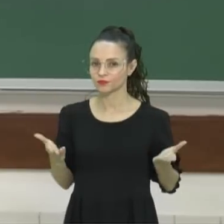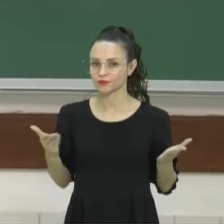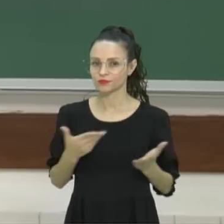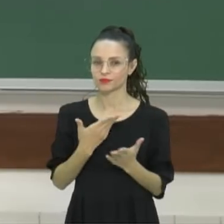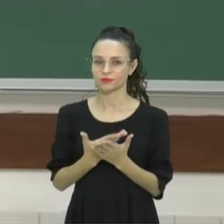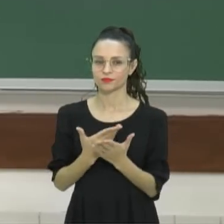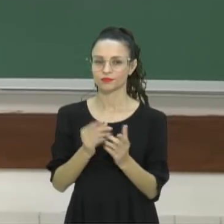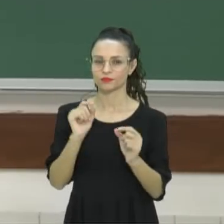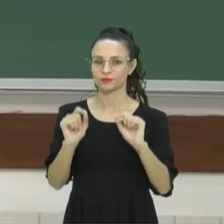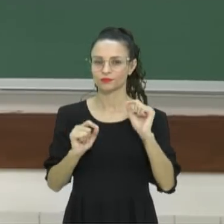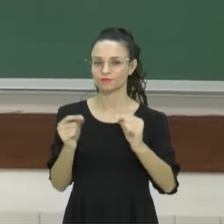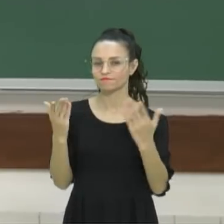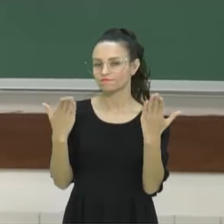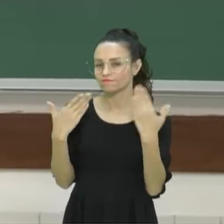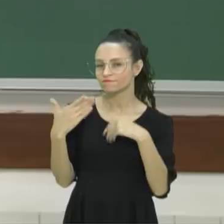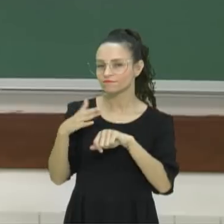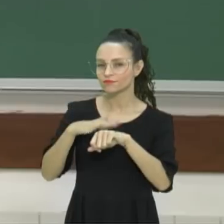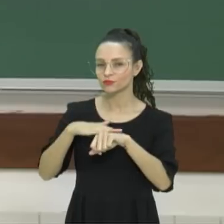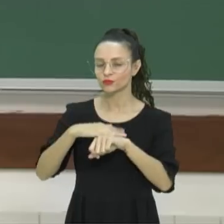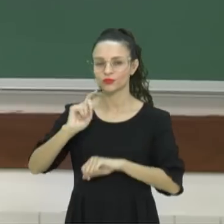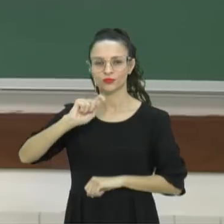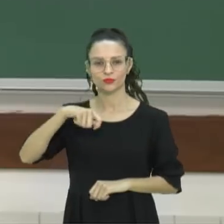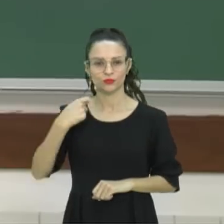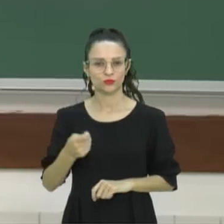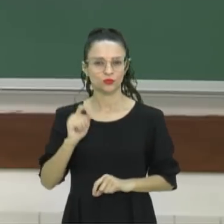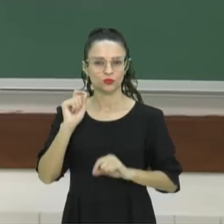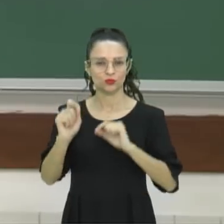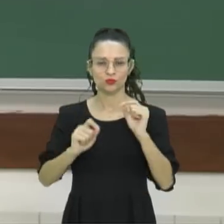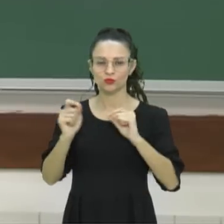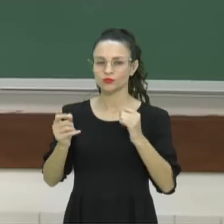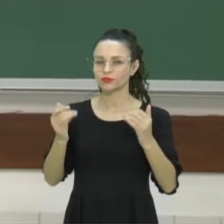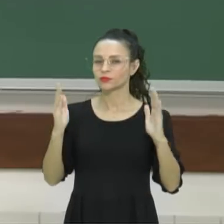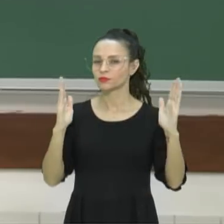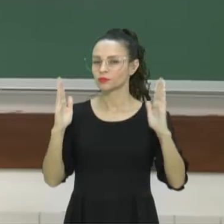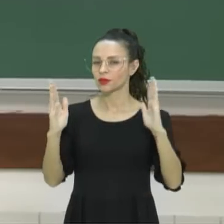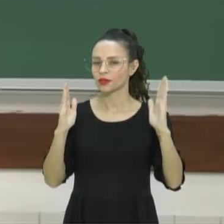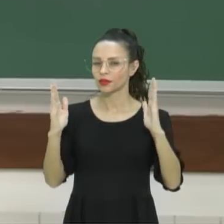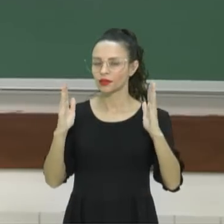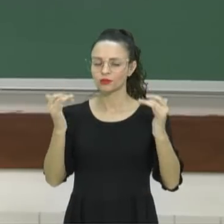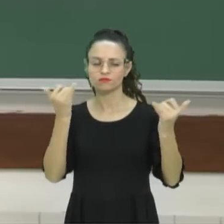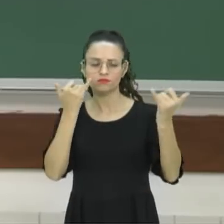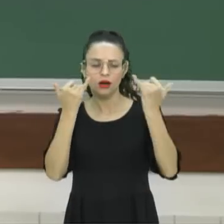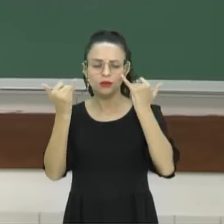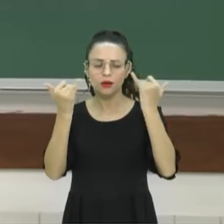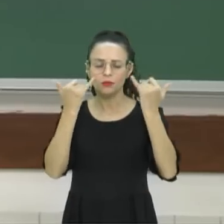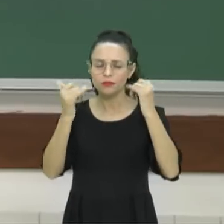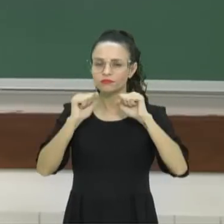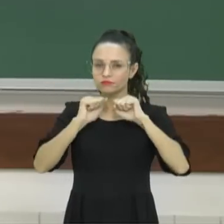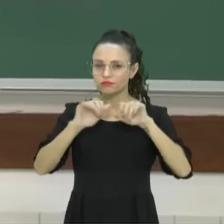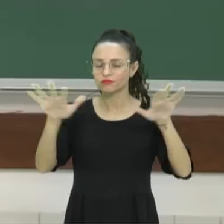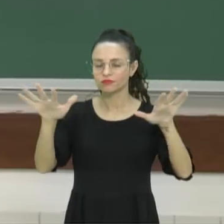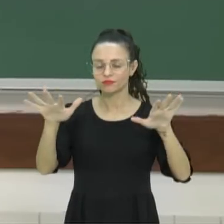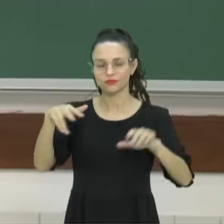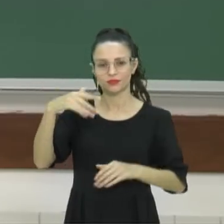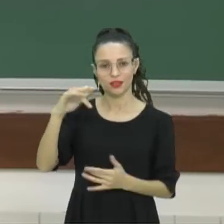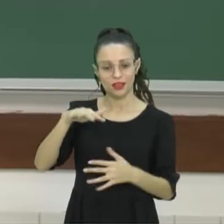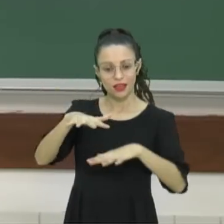de hoje é conversar sobre a Era da Informação, as redes de informação no Brasil e no